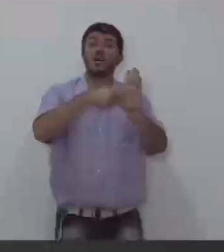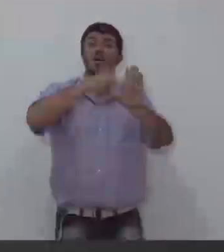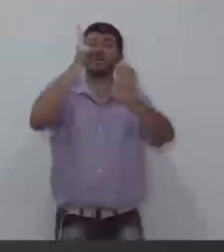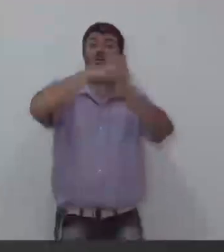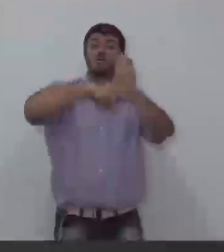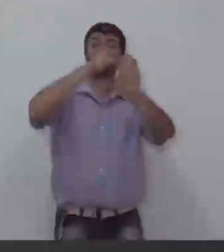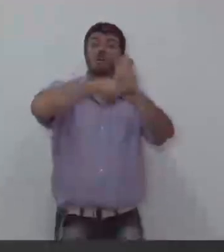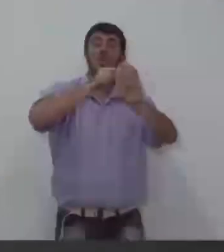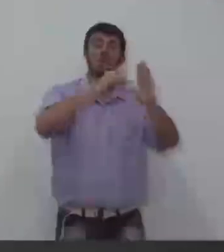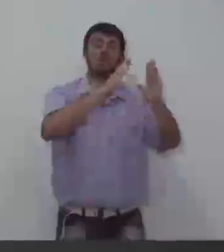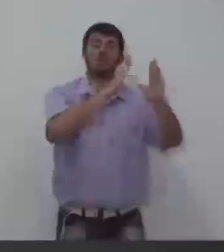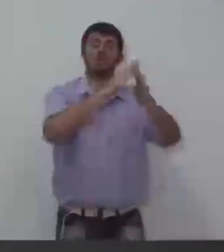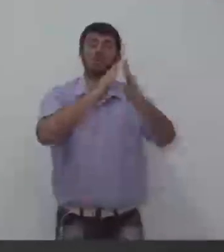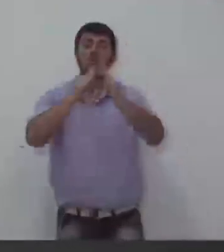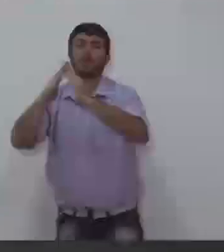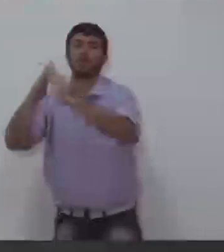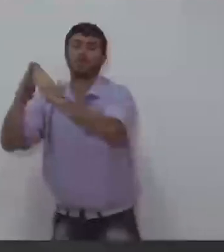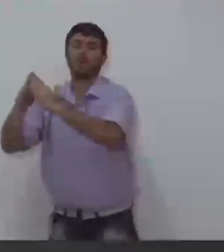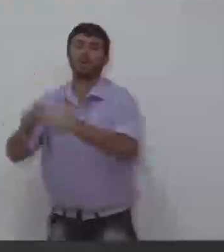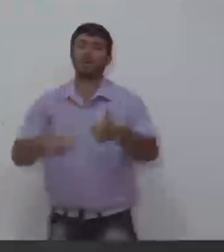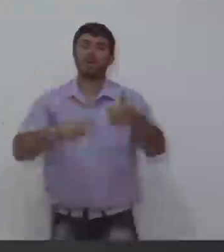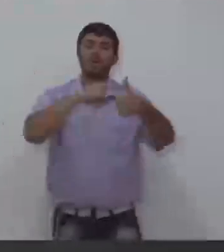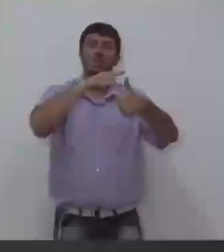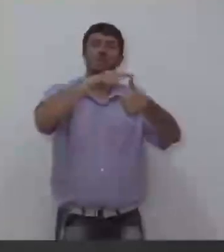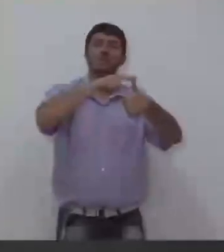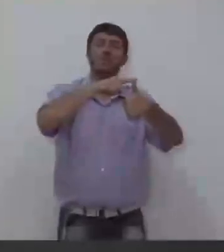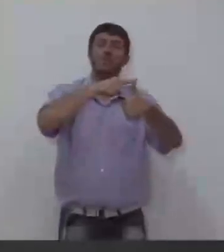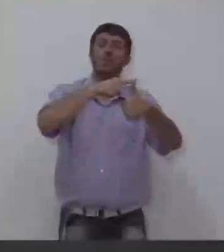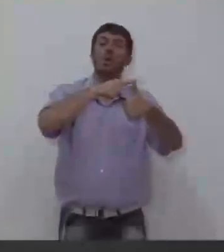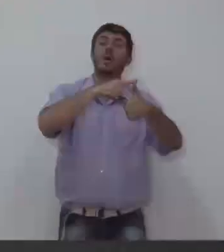habitacionais. 1. Relação dos projetos iniciados,